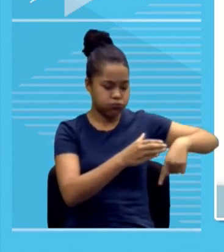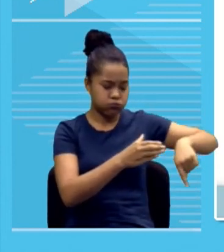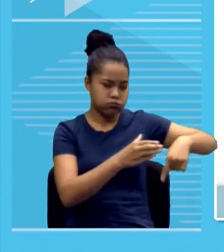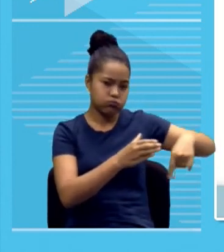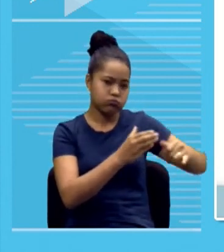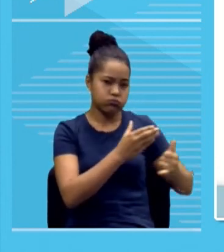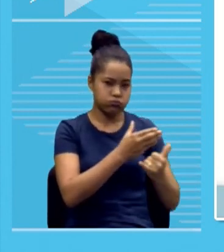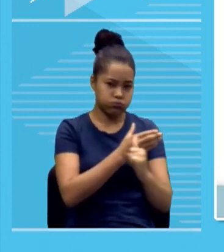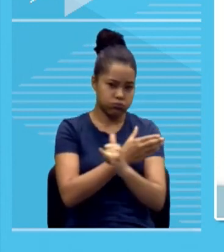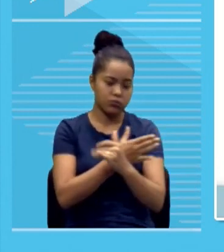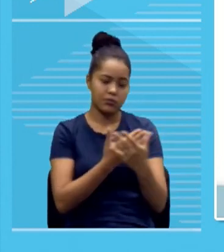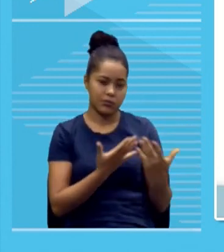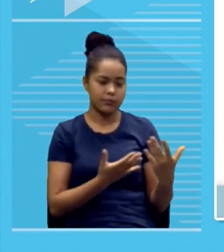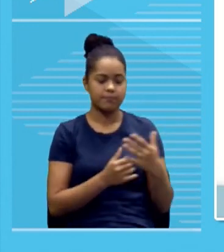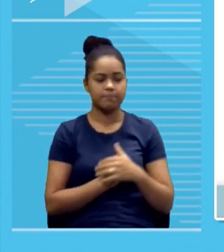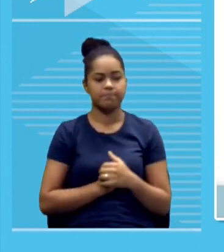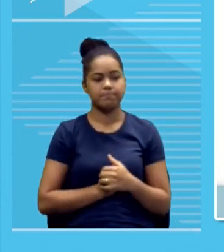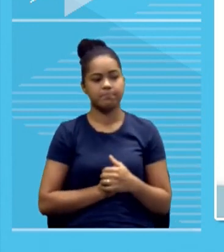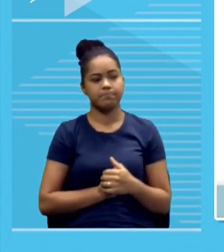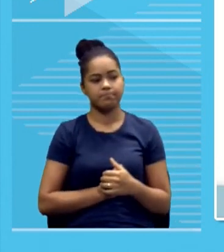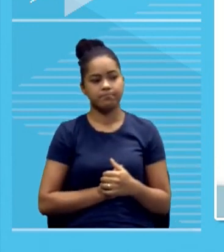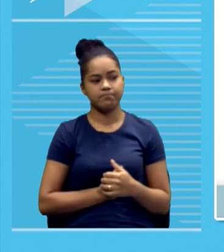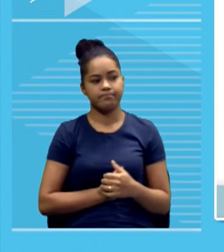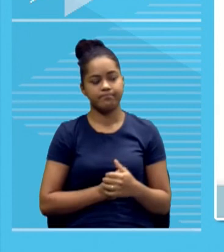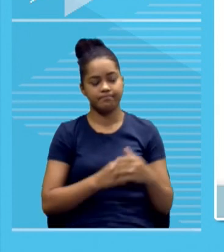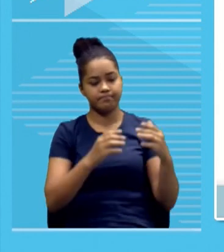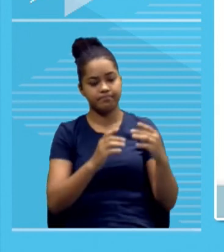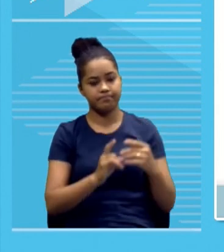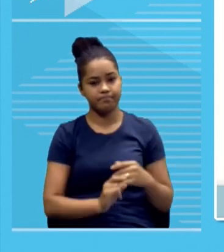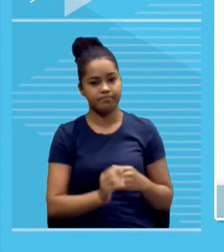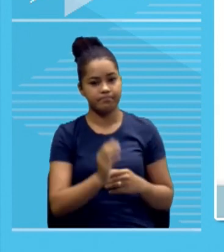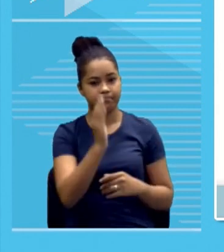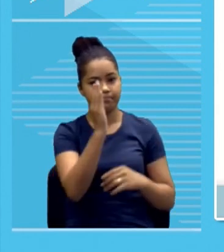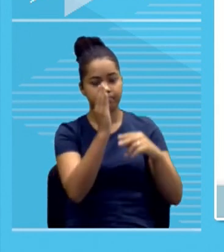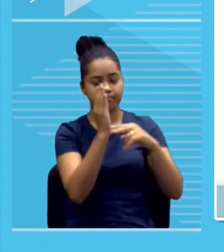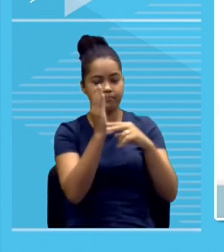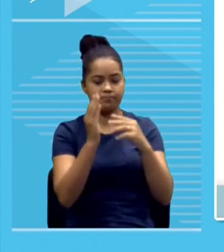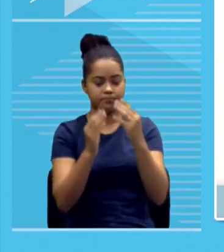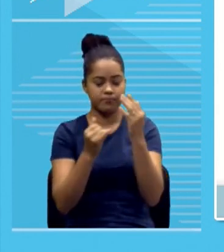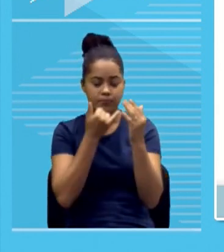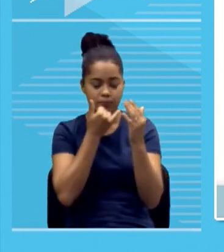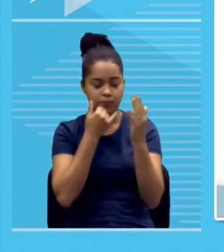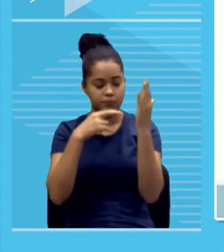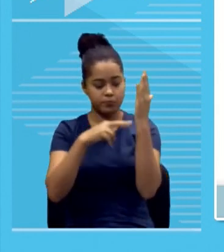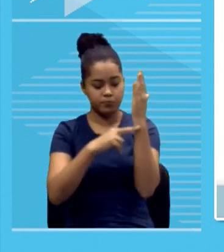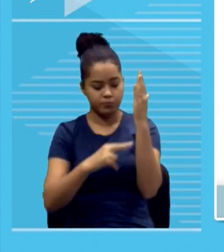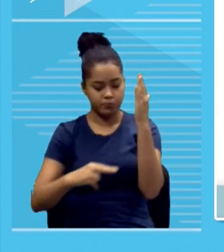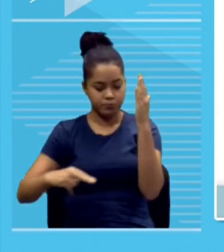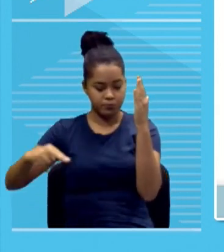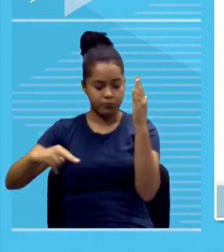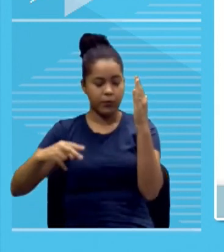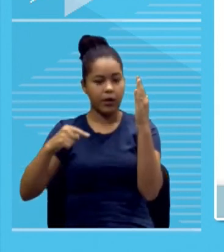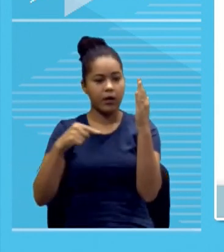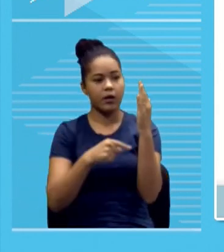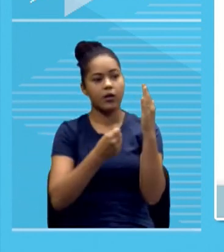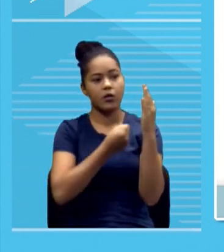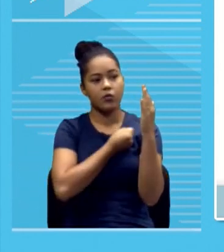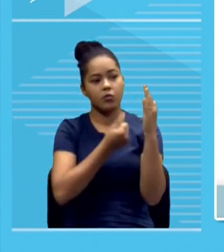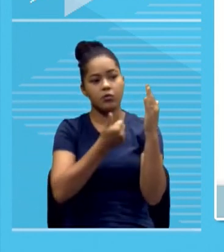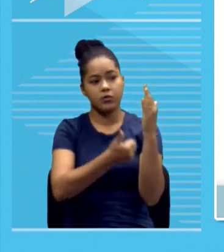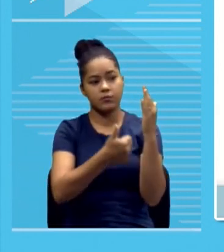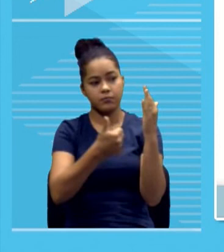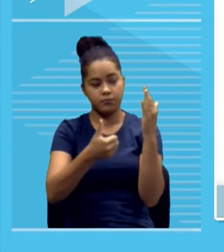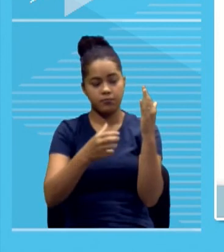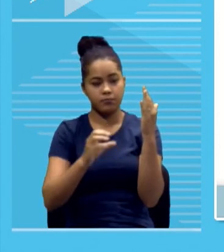aqui. Essa rede elétrica seria de 110 volts presentes ao sistema. Quando eu tenho esses 110 volts presentes ao